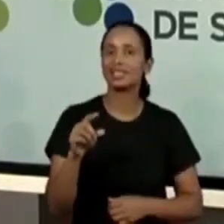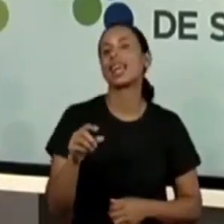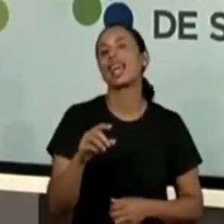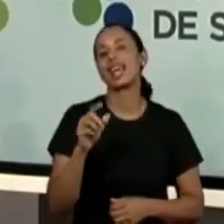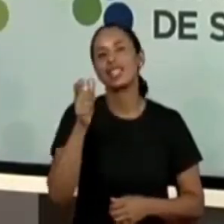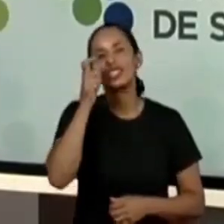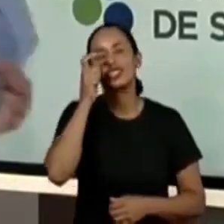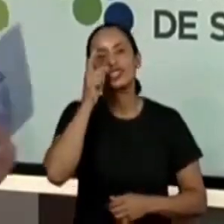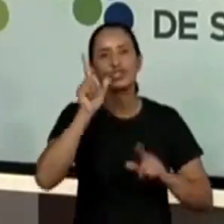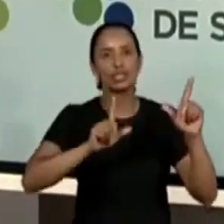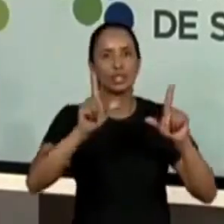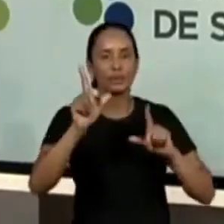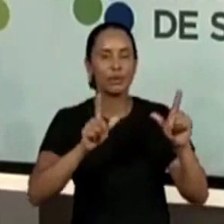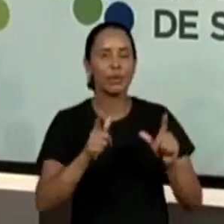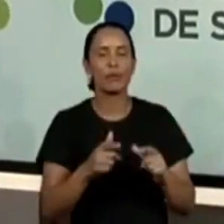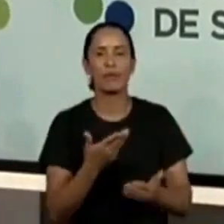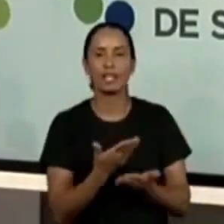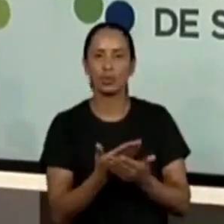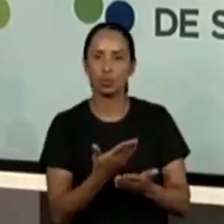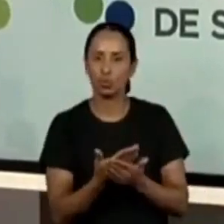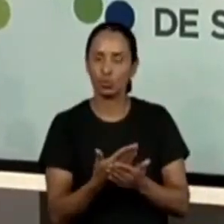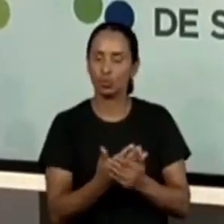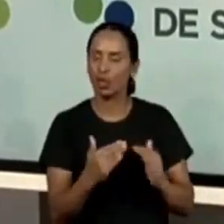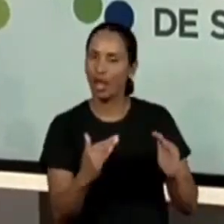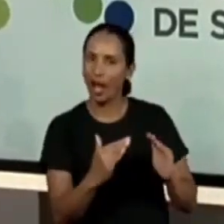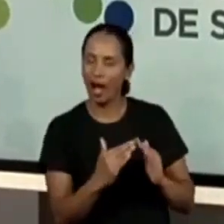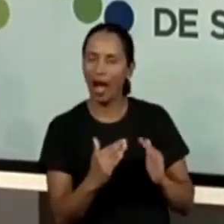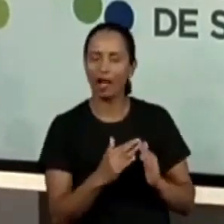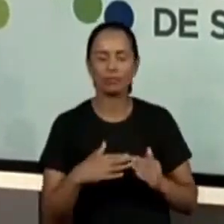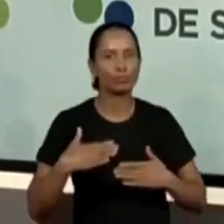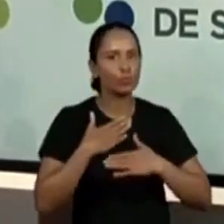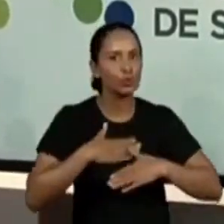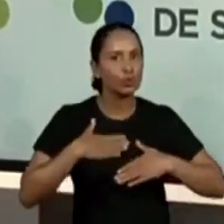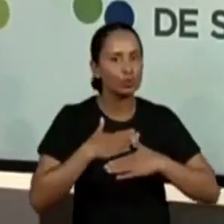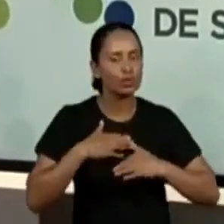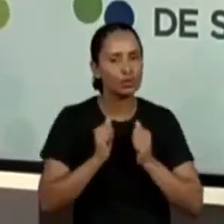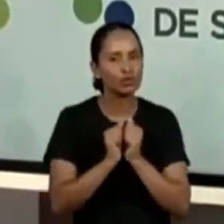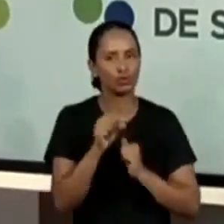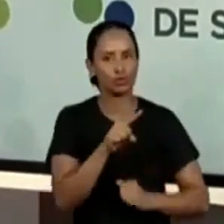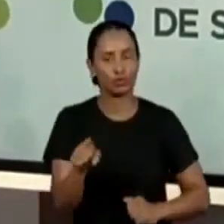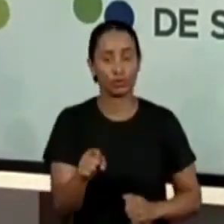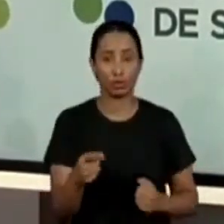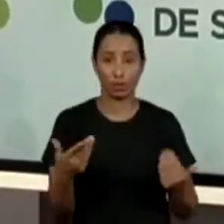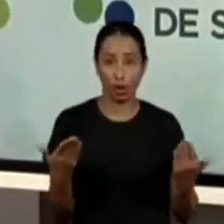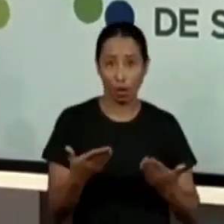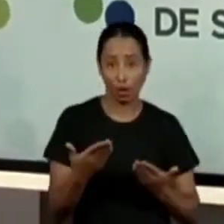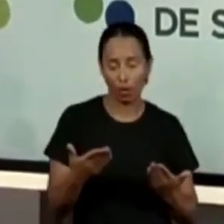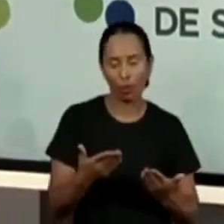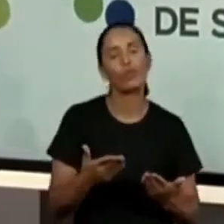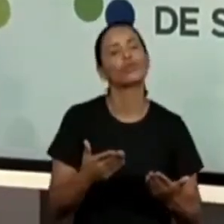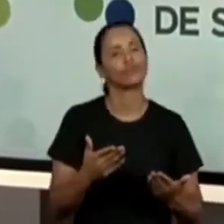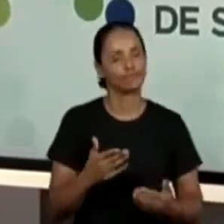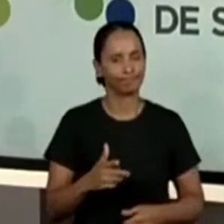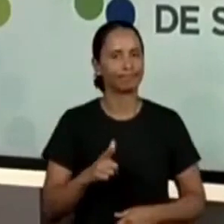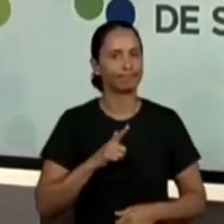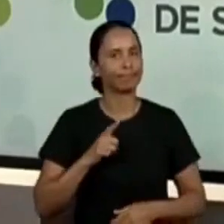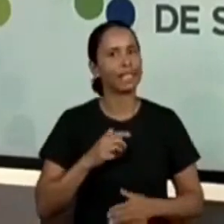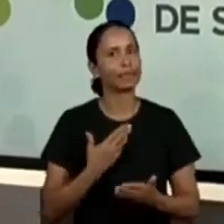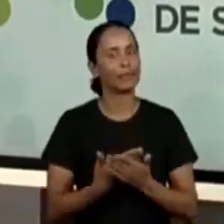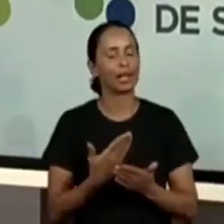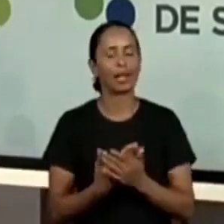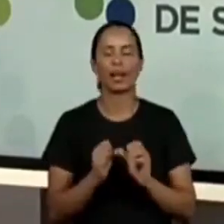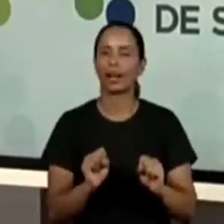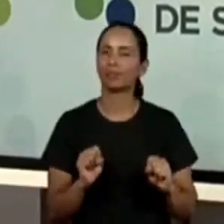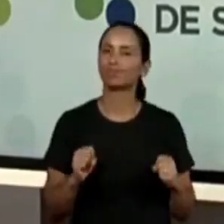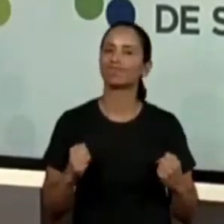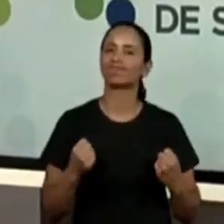escola acompanhando as aulas. Sempre um prazer estar aqui com vocês. Então, hoje nós vamos continuar essa ideia aí de recuperação. Vamos